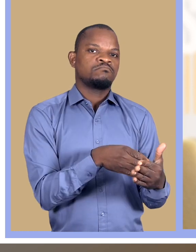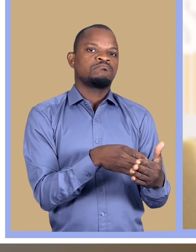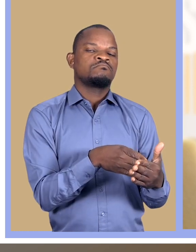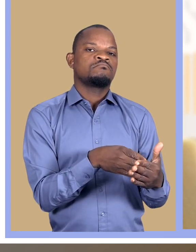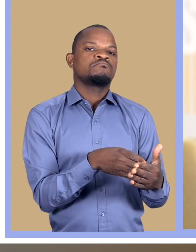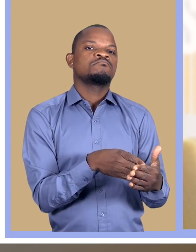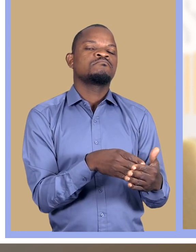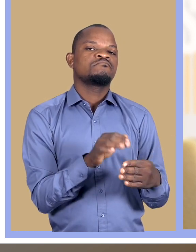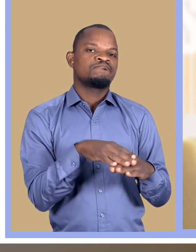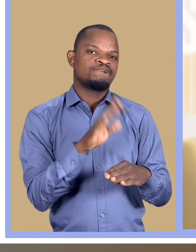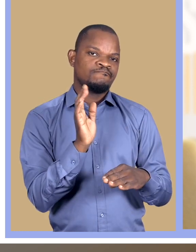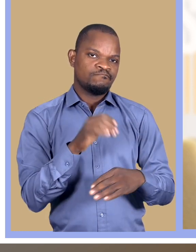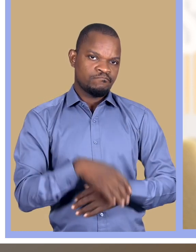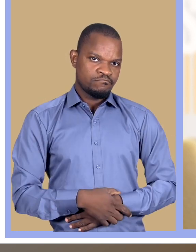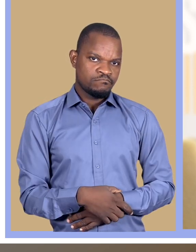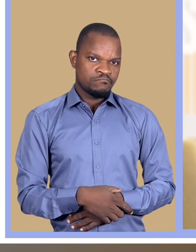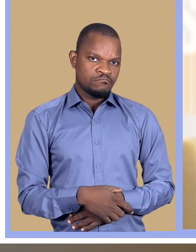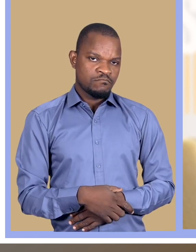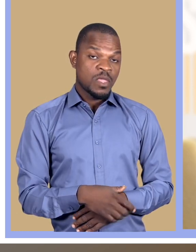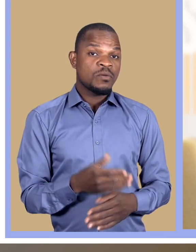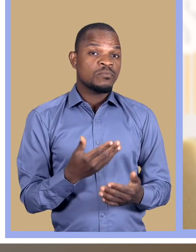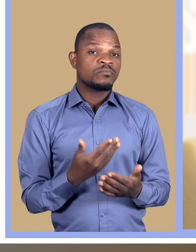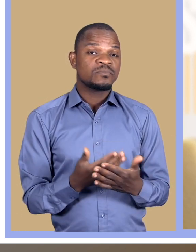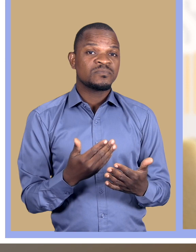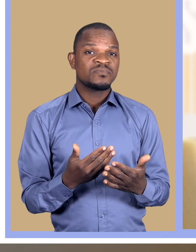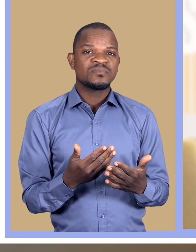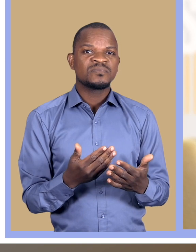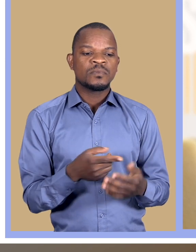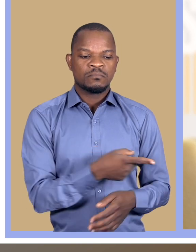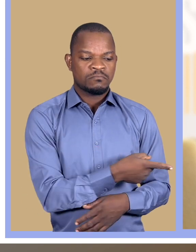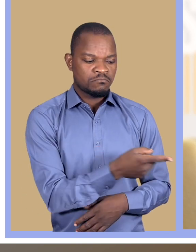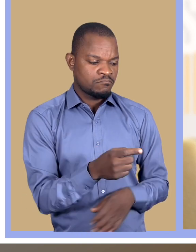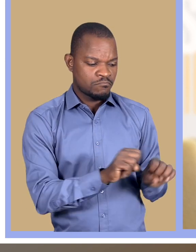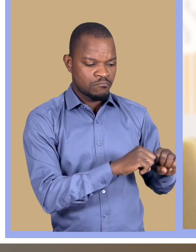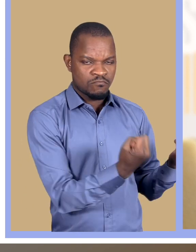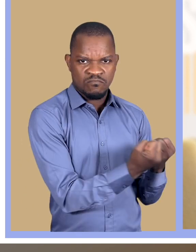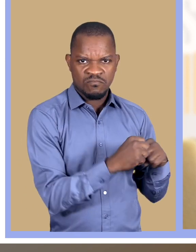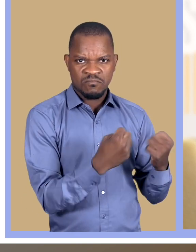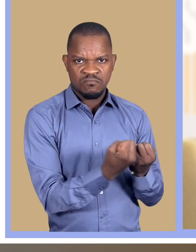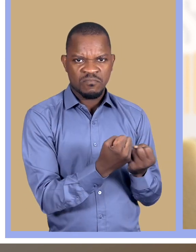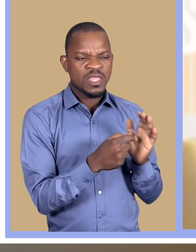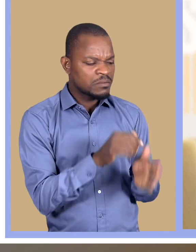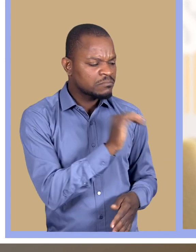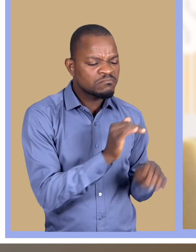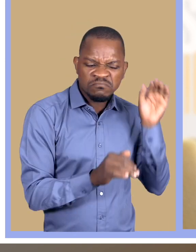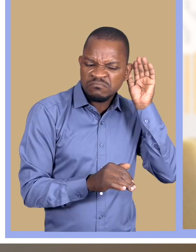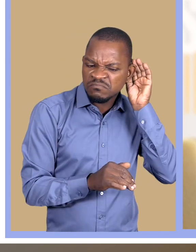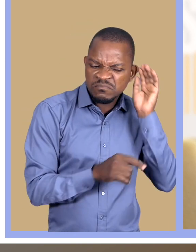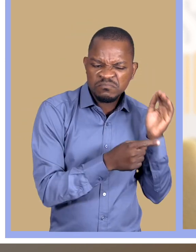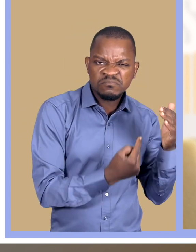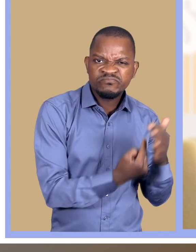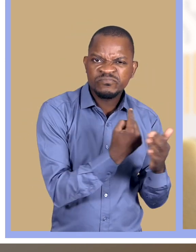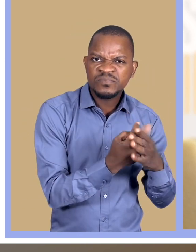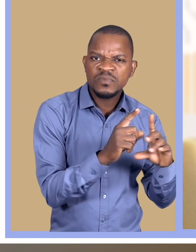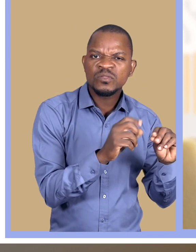abertura. Não há possibilidade porque também não ouvem estas organizações para saber no terreno o que é que está a acontecer, como